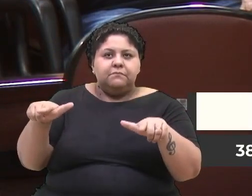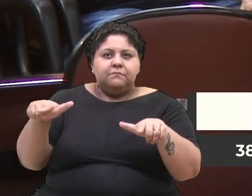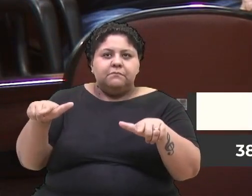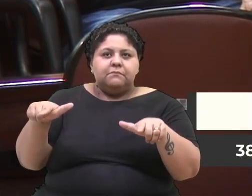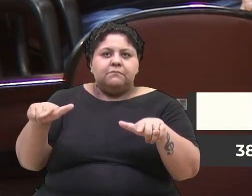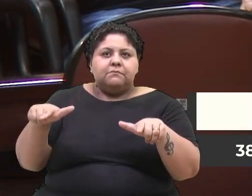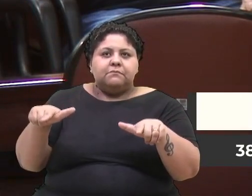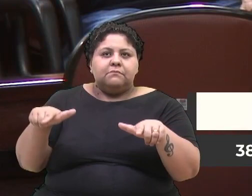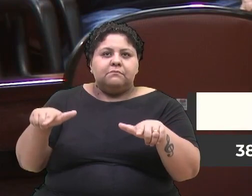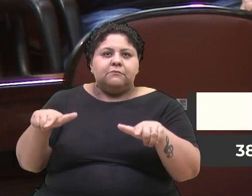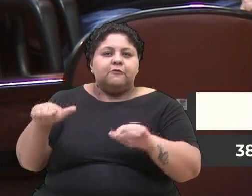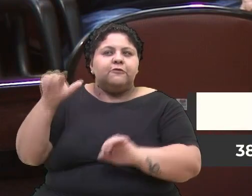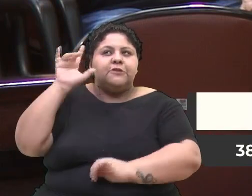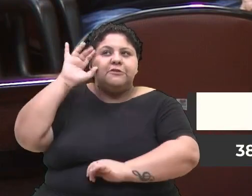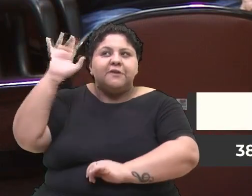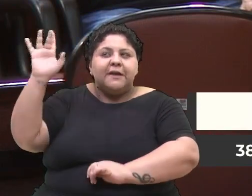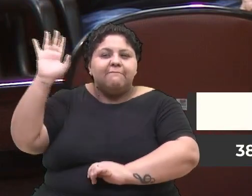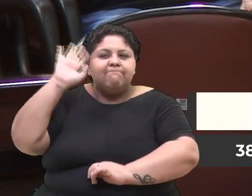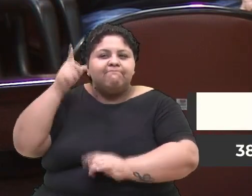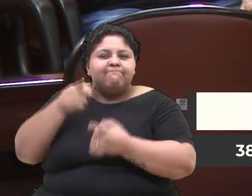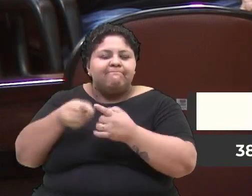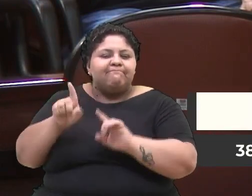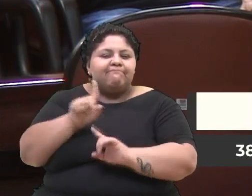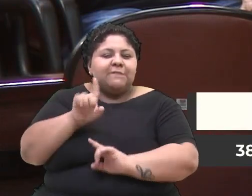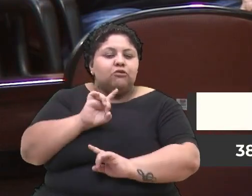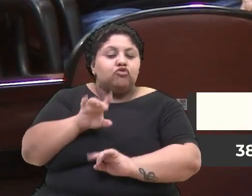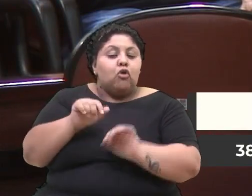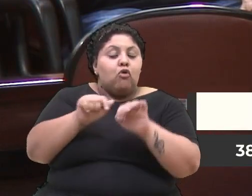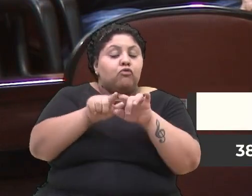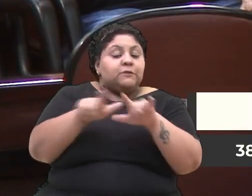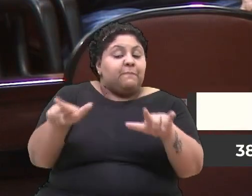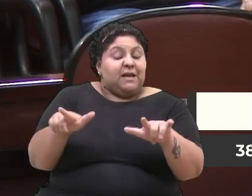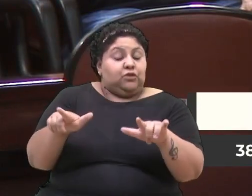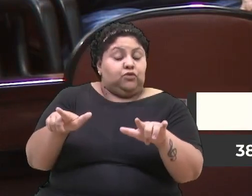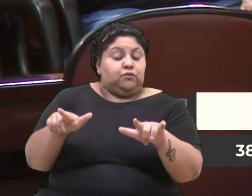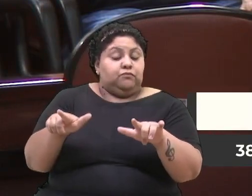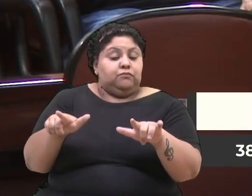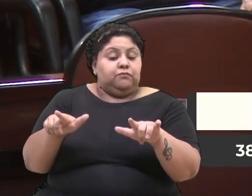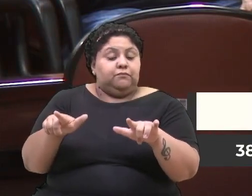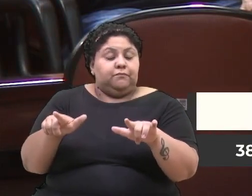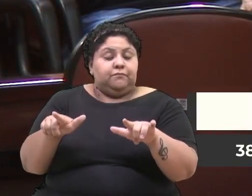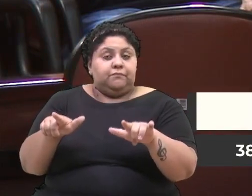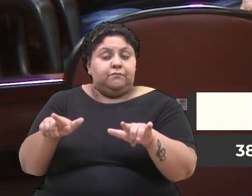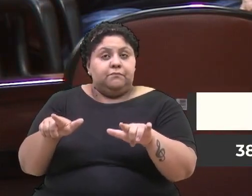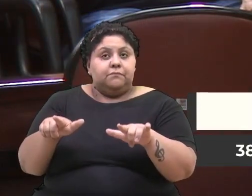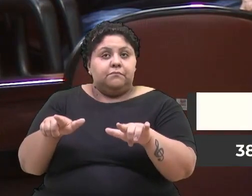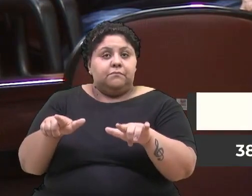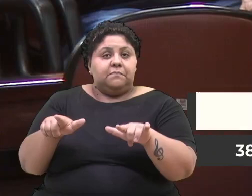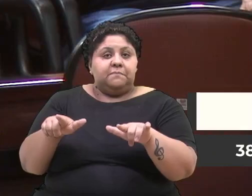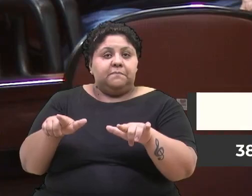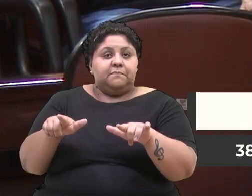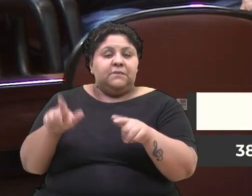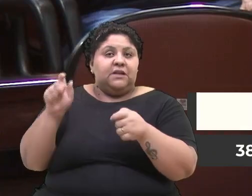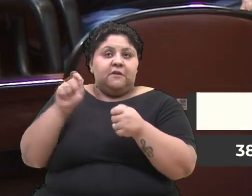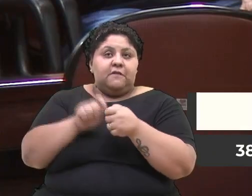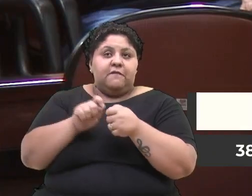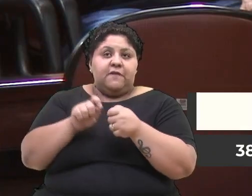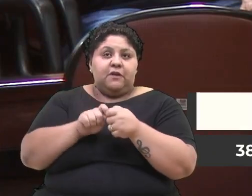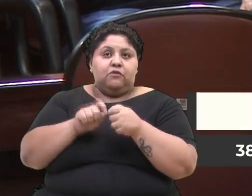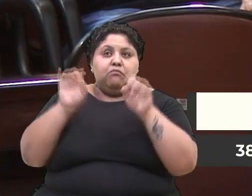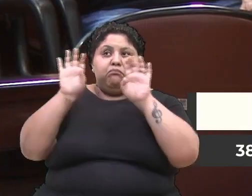que foi tão sonhado, mas não somente um espaço, vereador Renato Oliveira, feito por